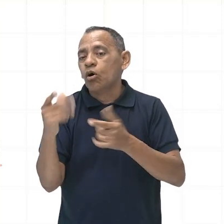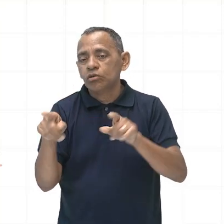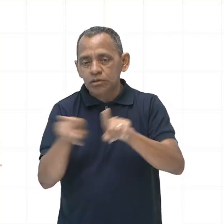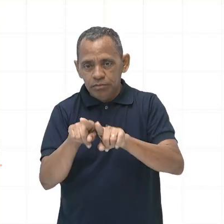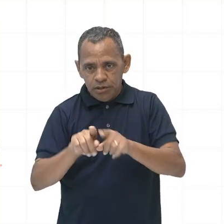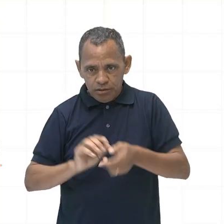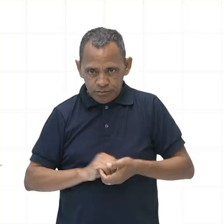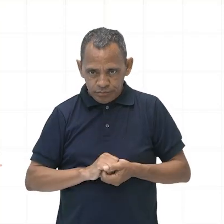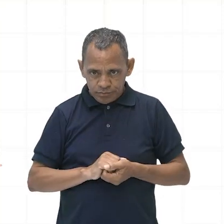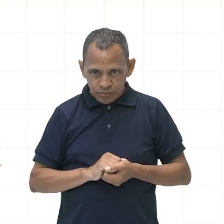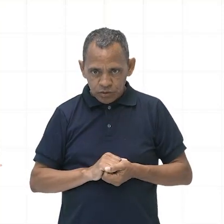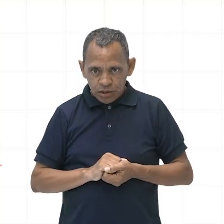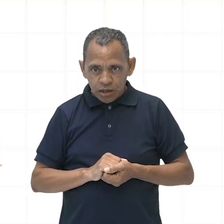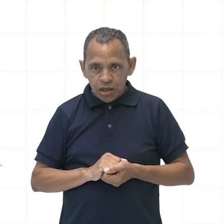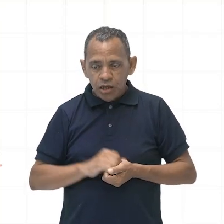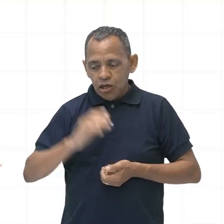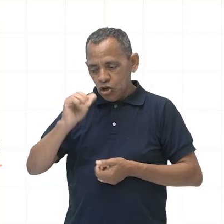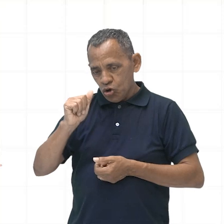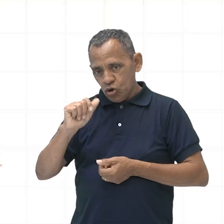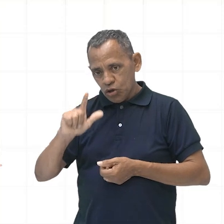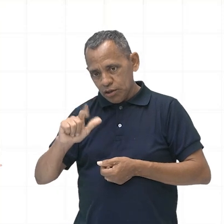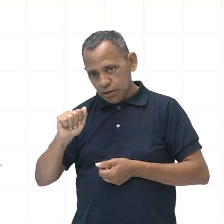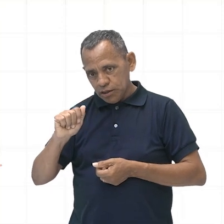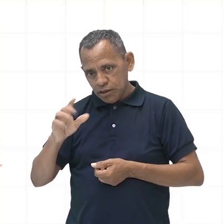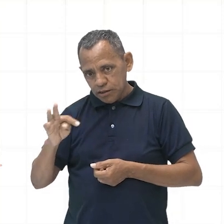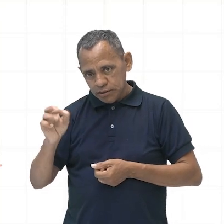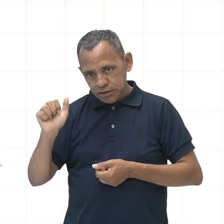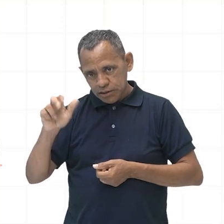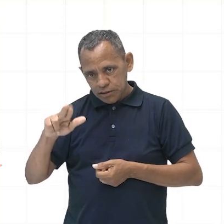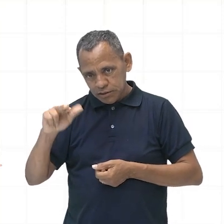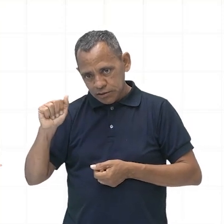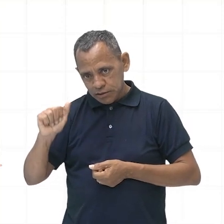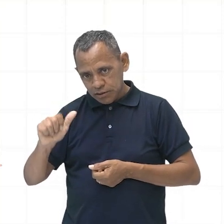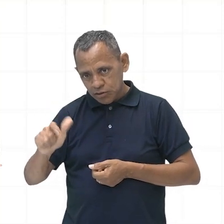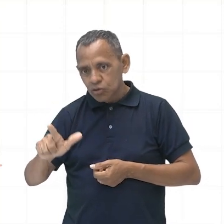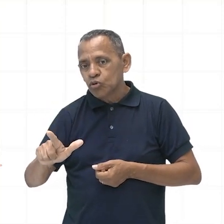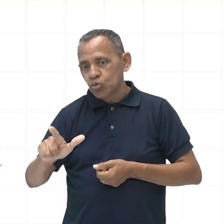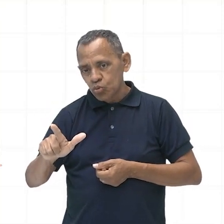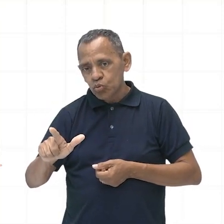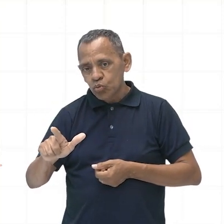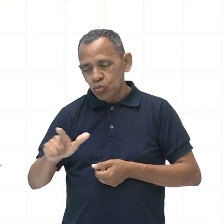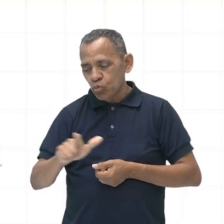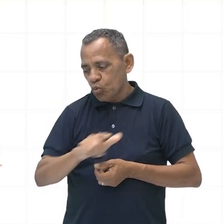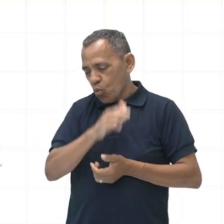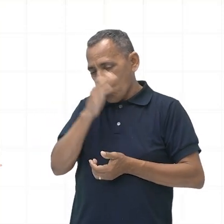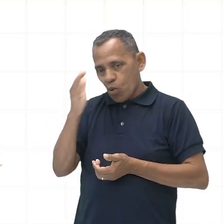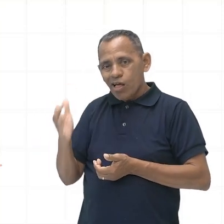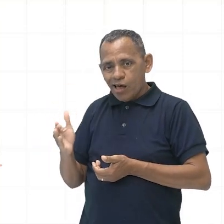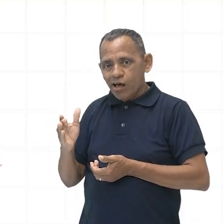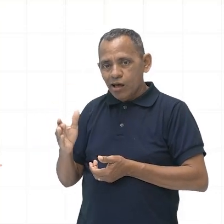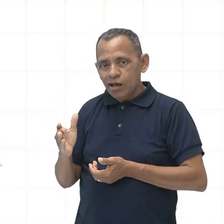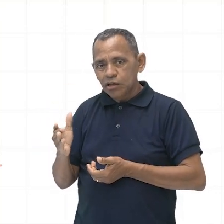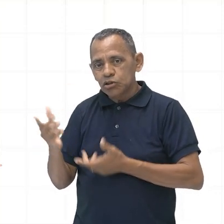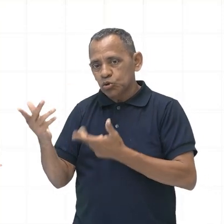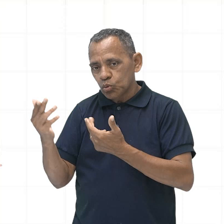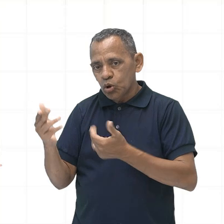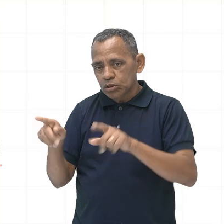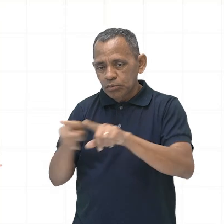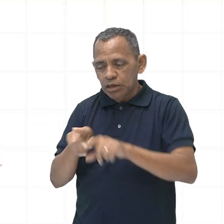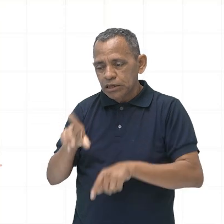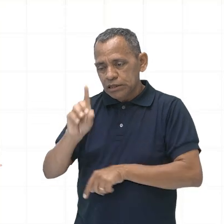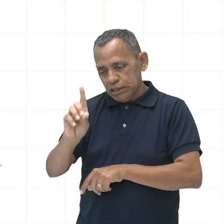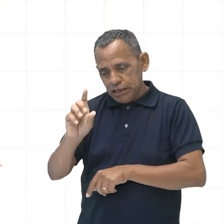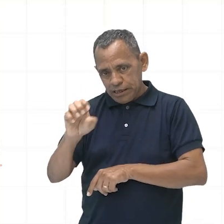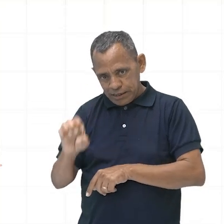ângulos colaterais, o que significa? Eles estão no mesmo lado, por exemplo, o ângulo D e o ângulo